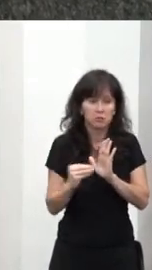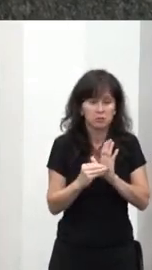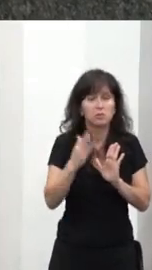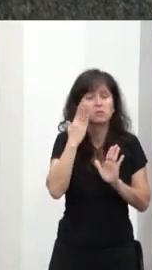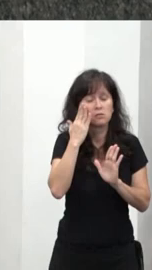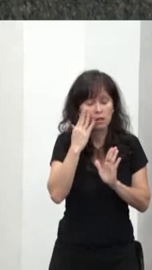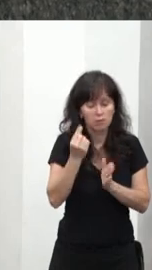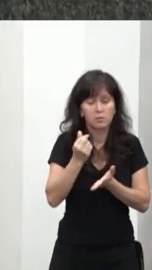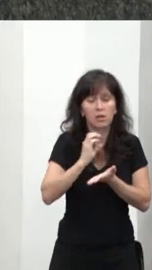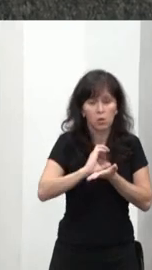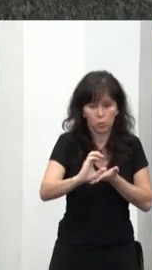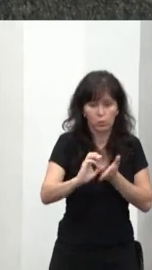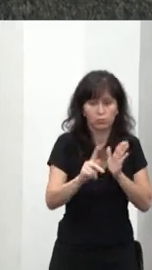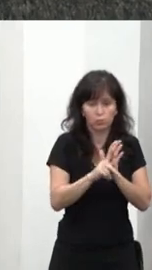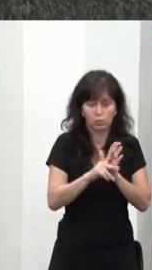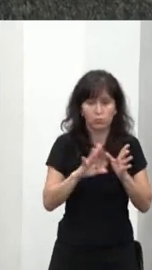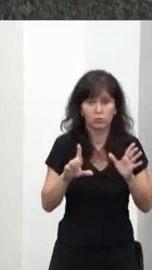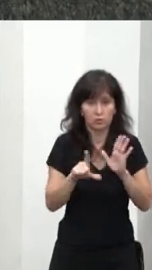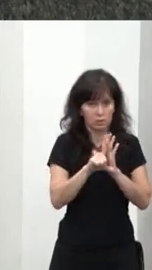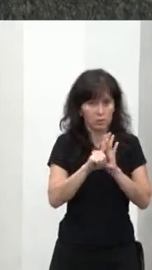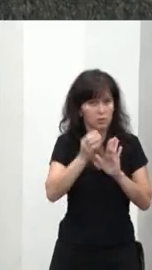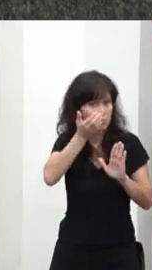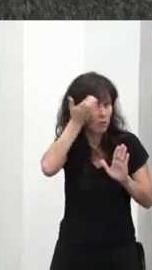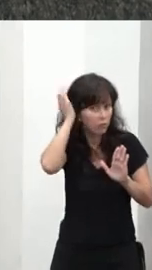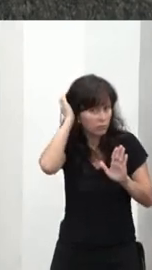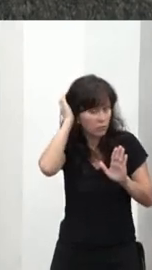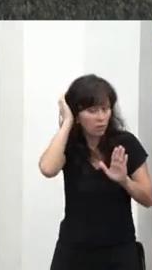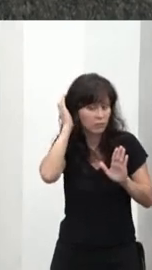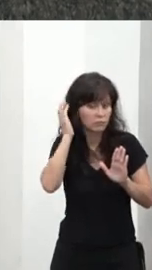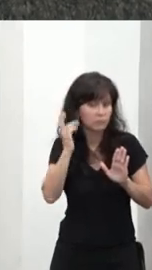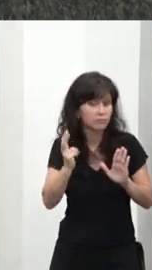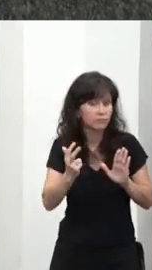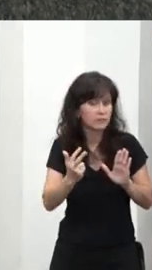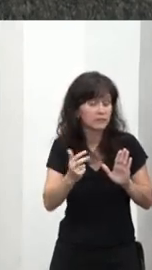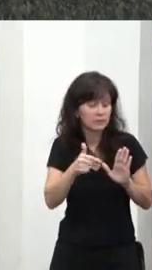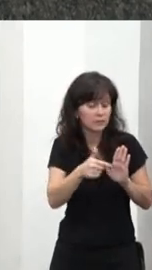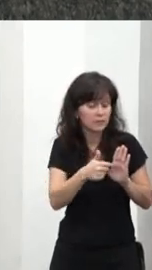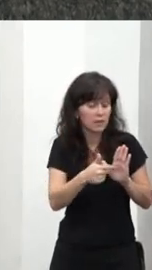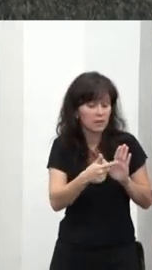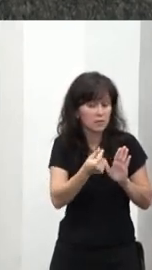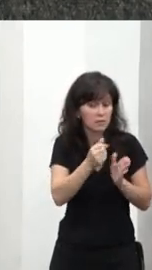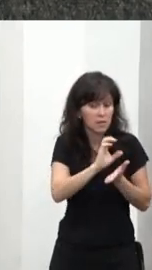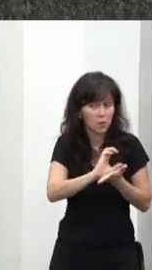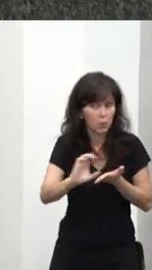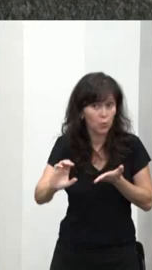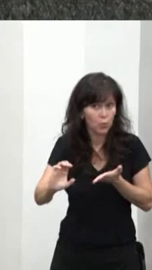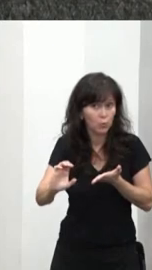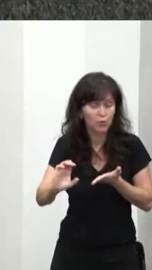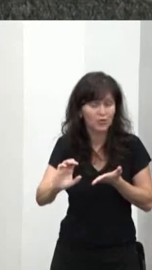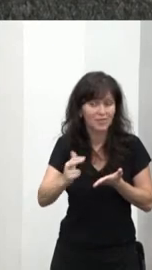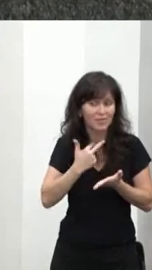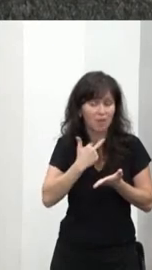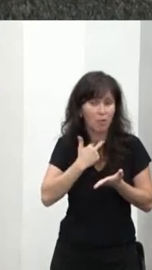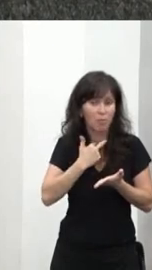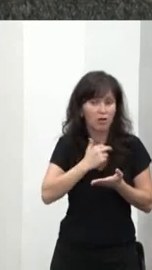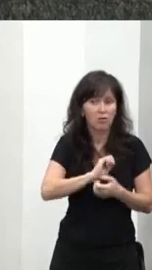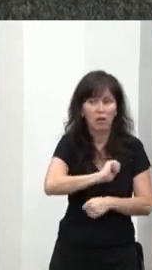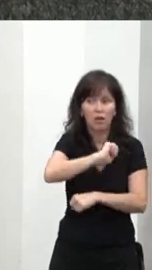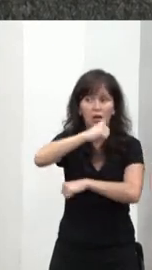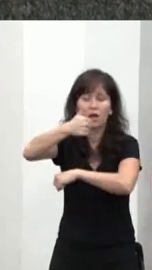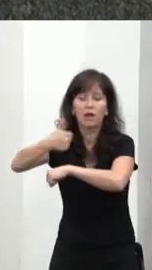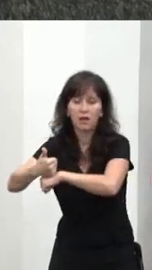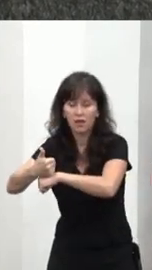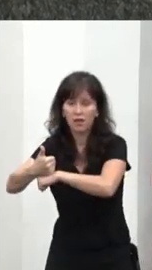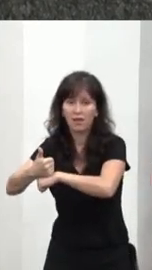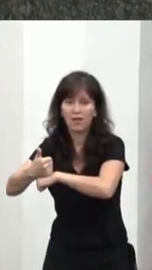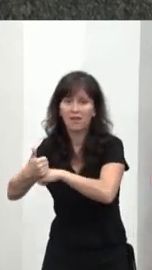Gustavo ele não pode substituir as políticas locais então em alguns estados que a gente tá indo a gente